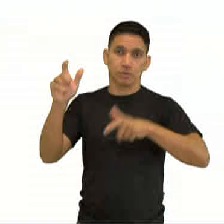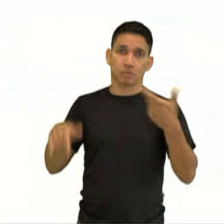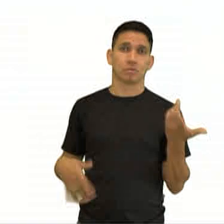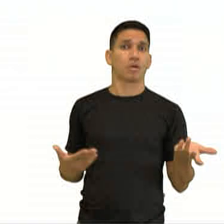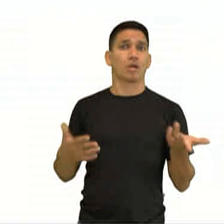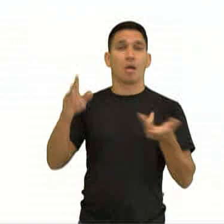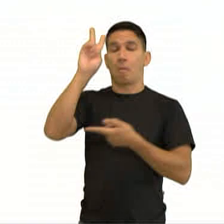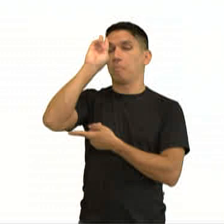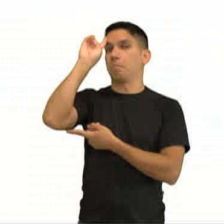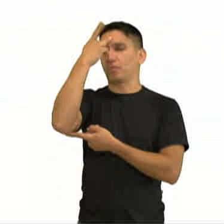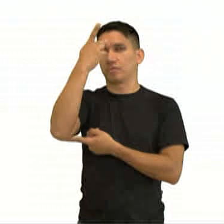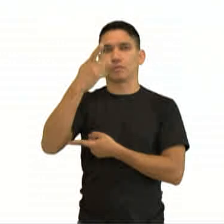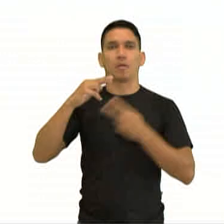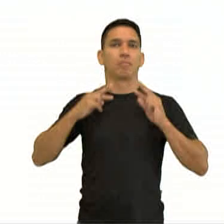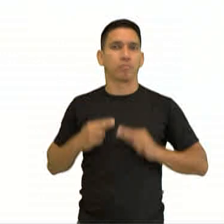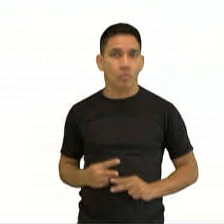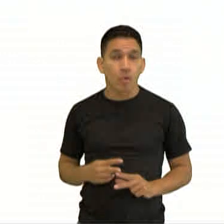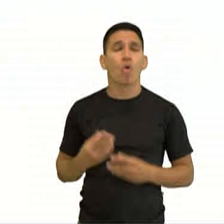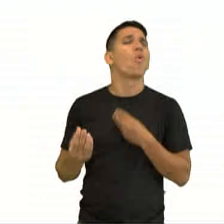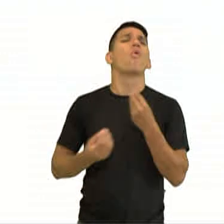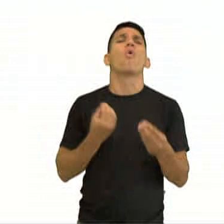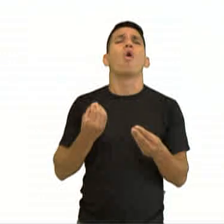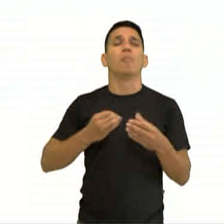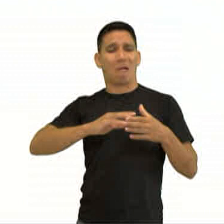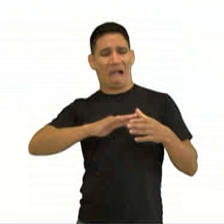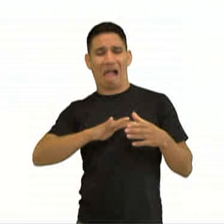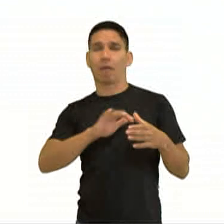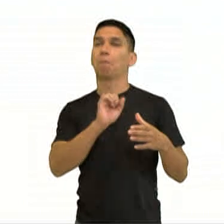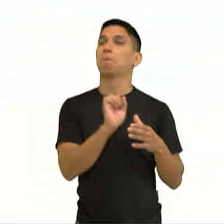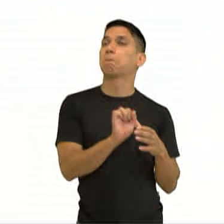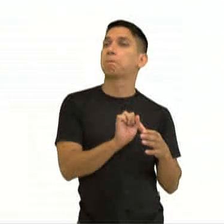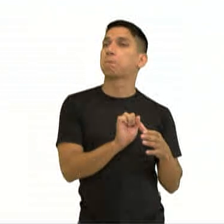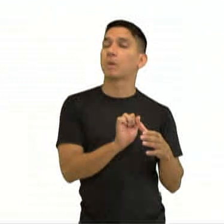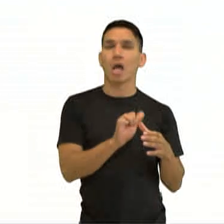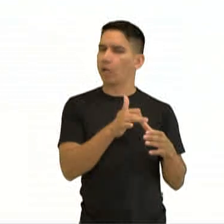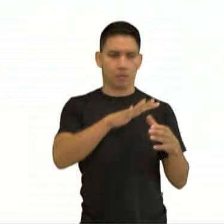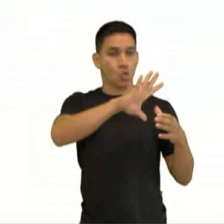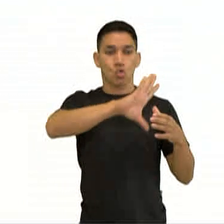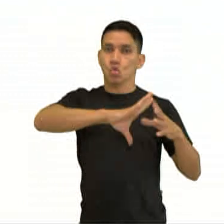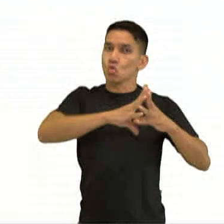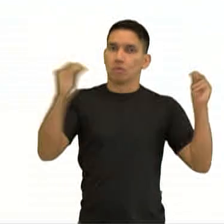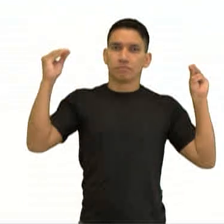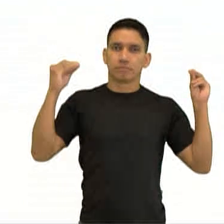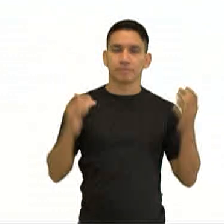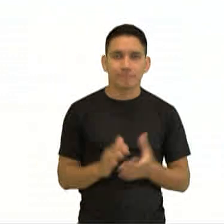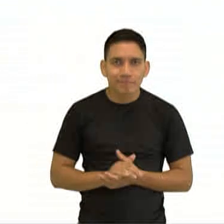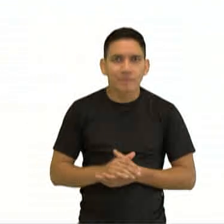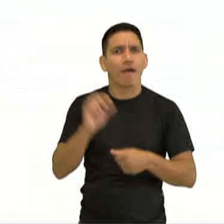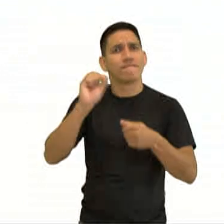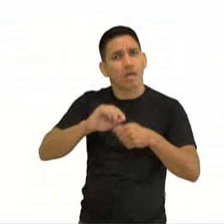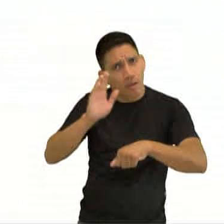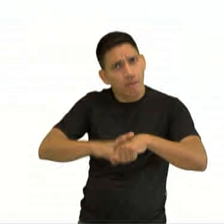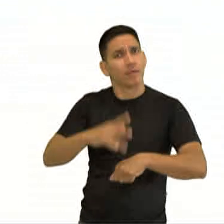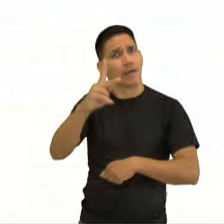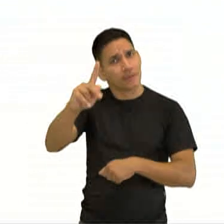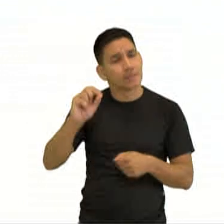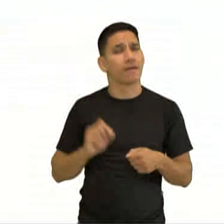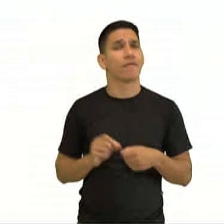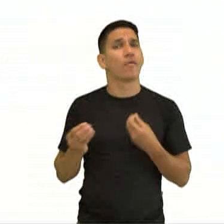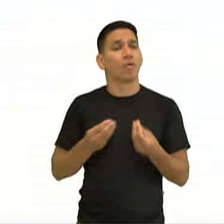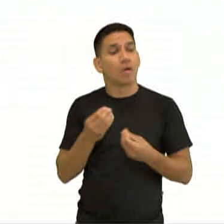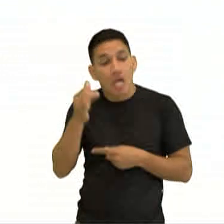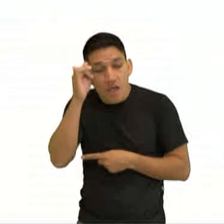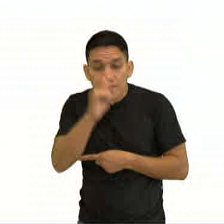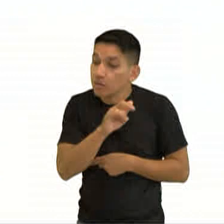atitude. Como? Eliminando os criadouros do mosquito. Faça a sua parte, lute contra a dengue. Então, não deixe a